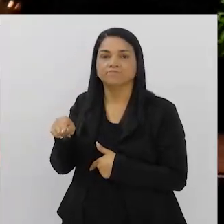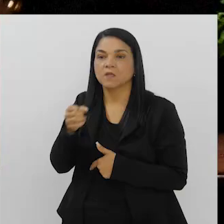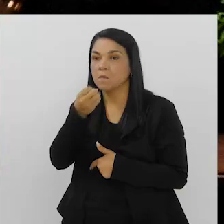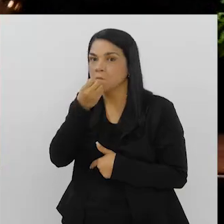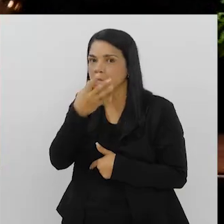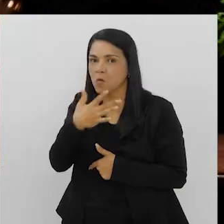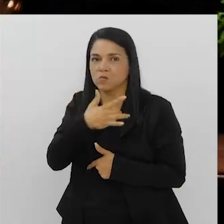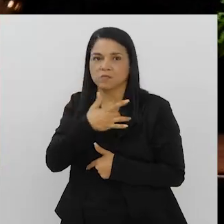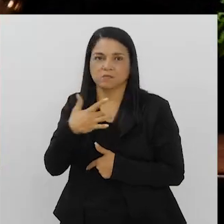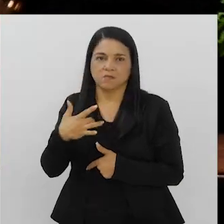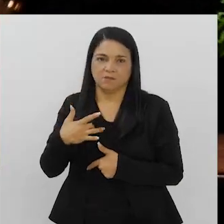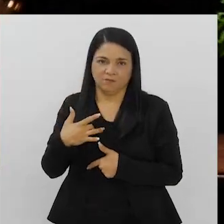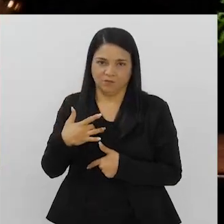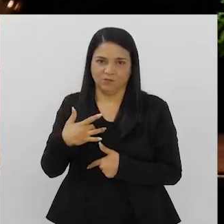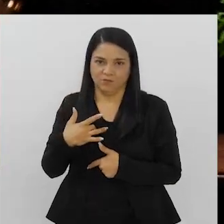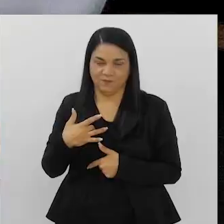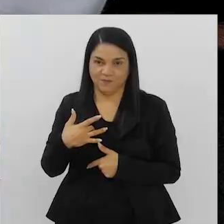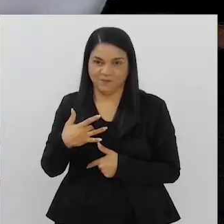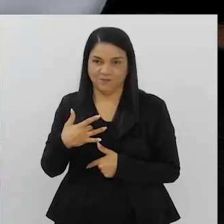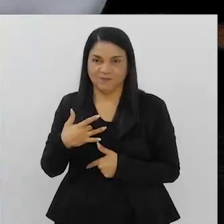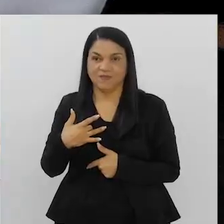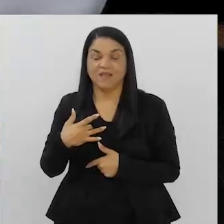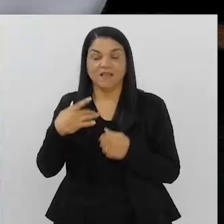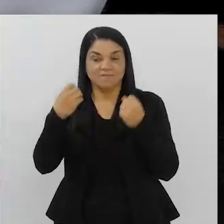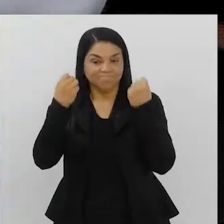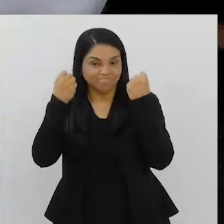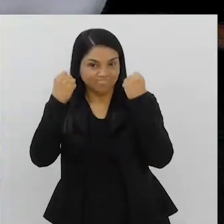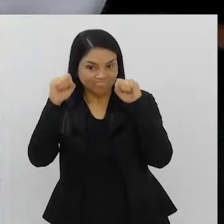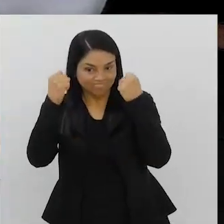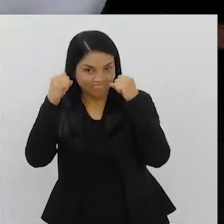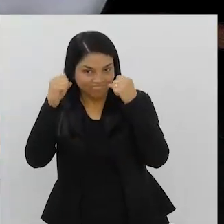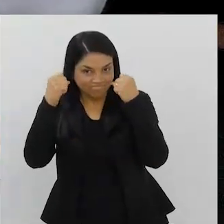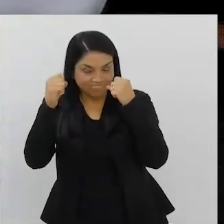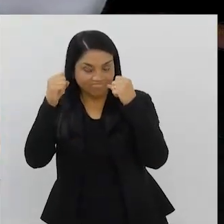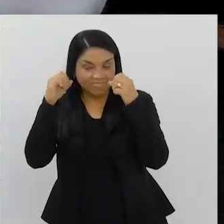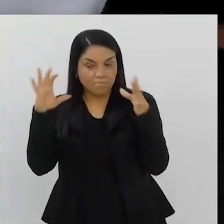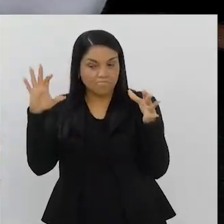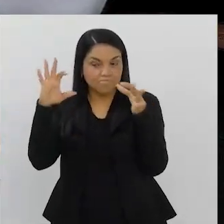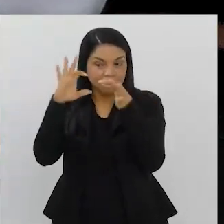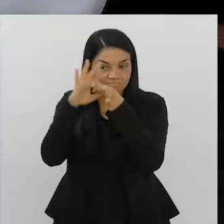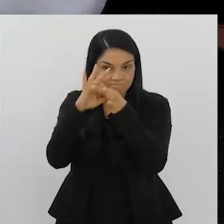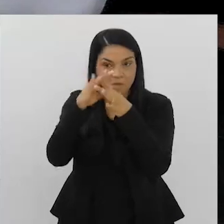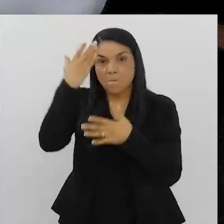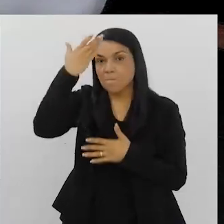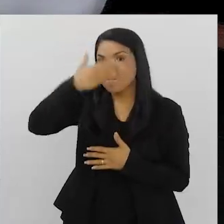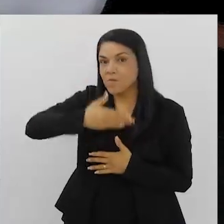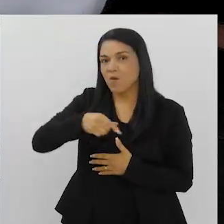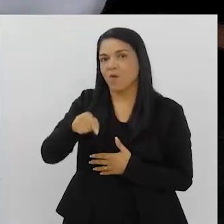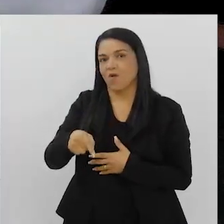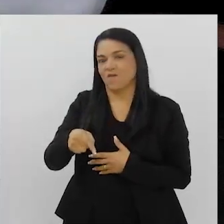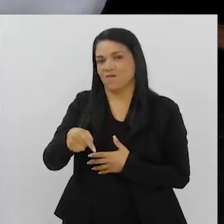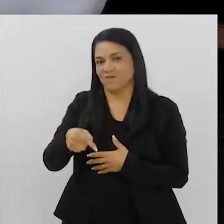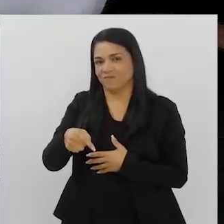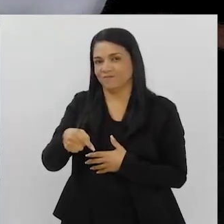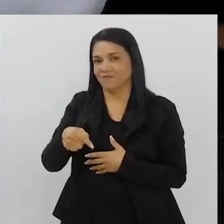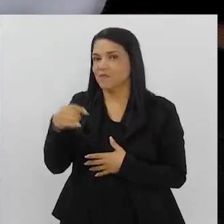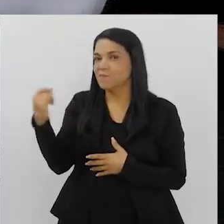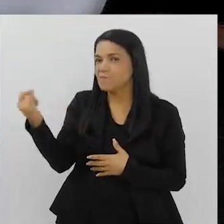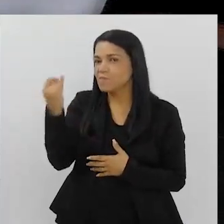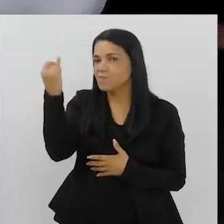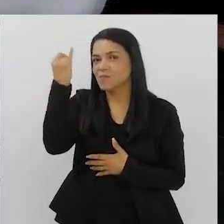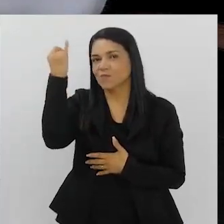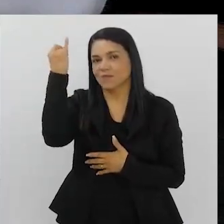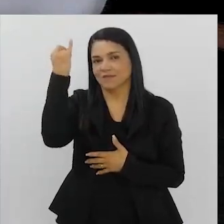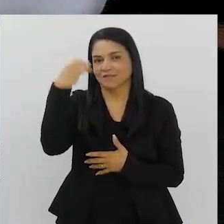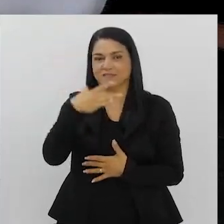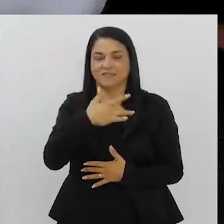trazer para a sua vida, né? E em relação à atividade física, está mais do que provado, né, como é